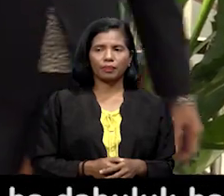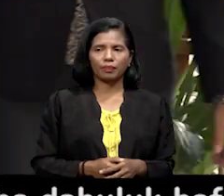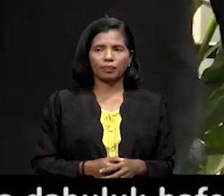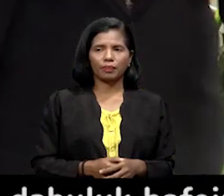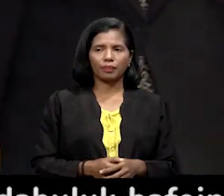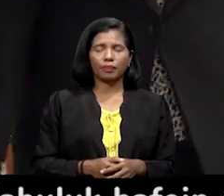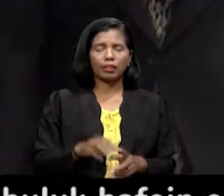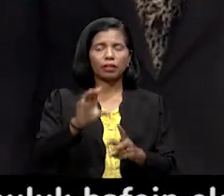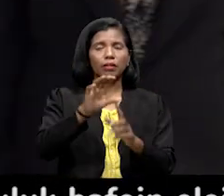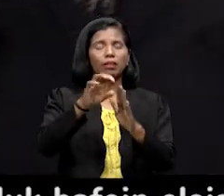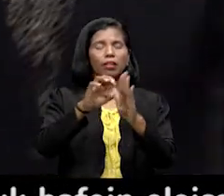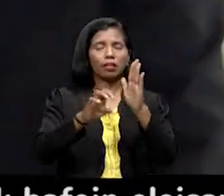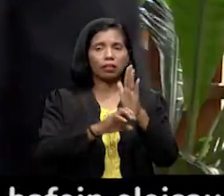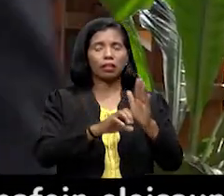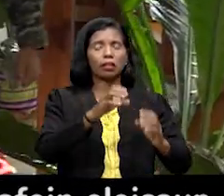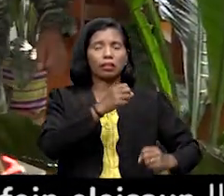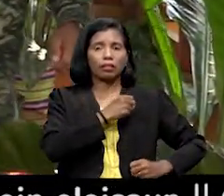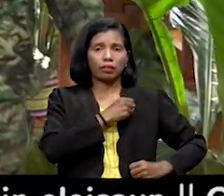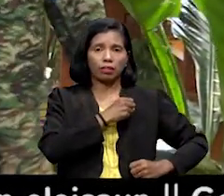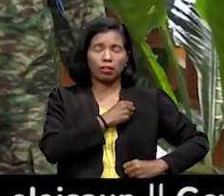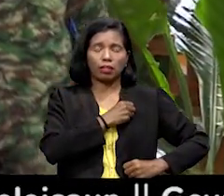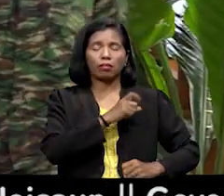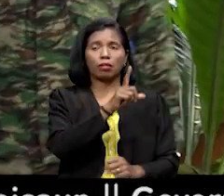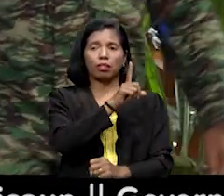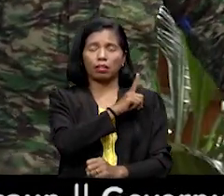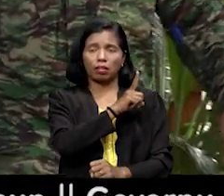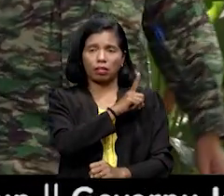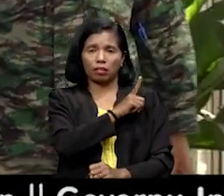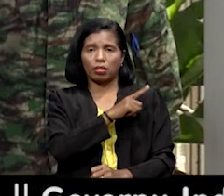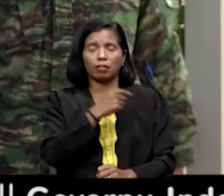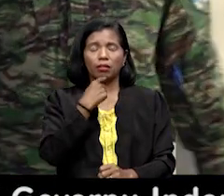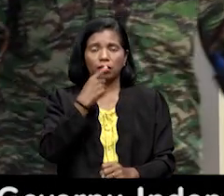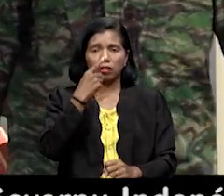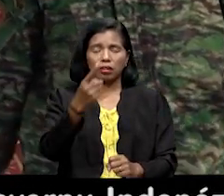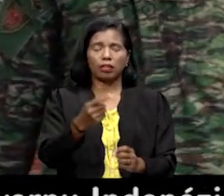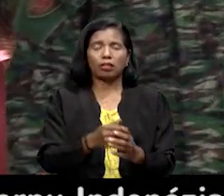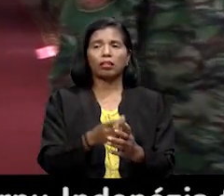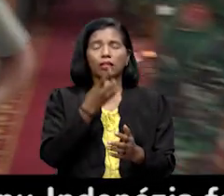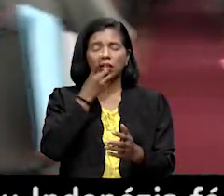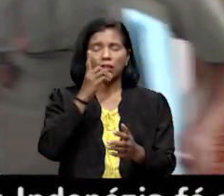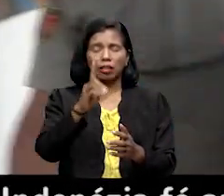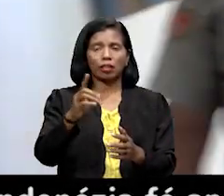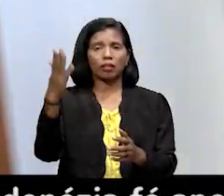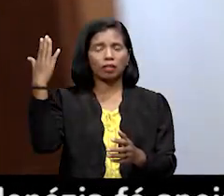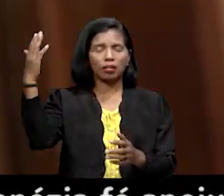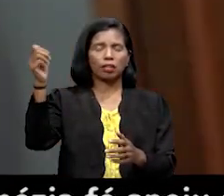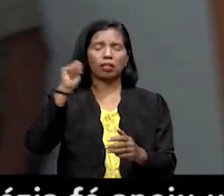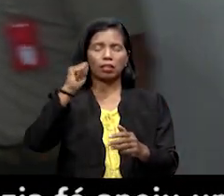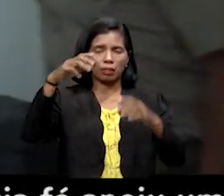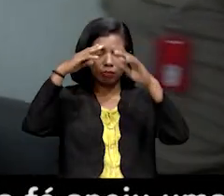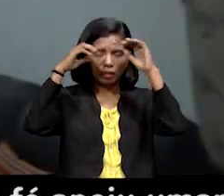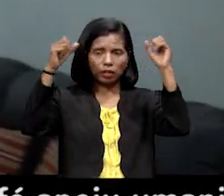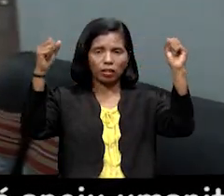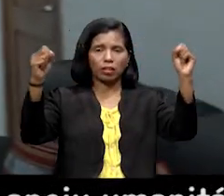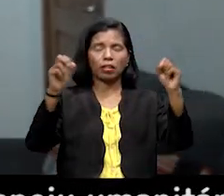Chefe de Estado-Maior-General FFDTL, Tenente-General Lere Anantimur, se declara na candidatura para presidente da República